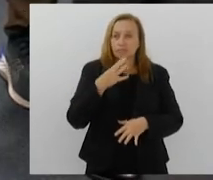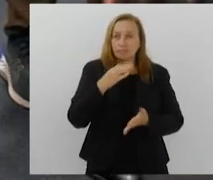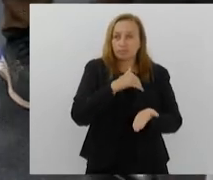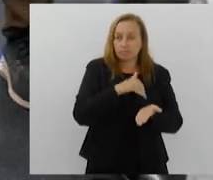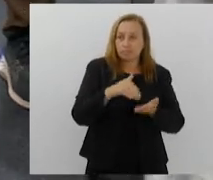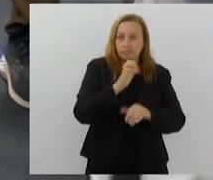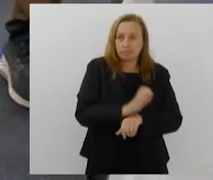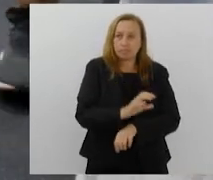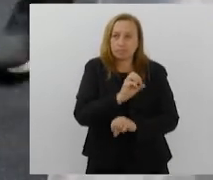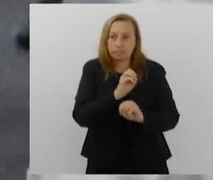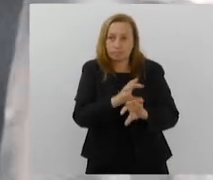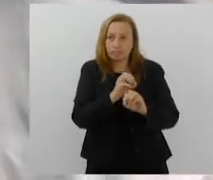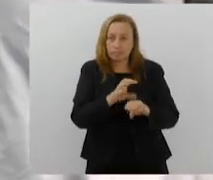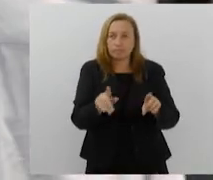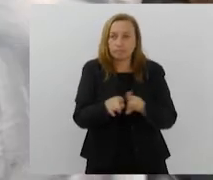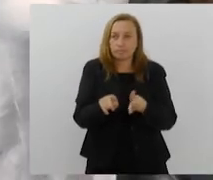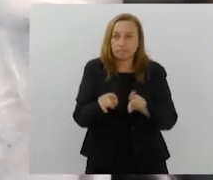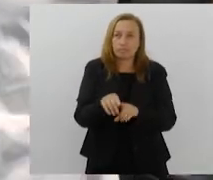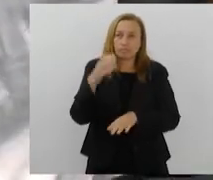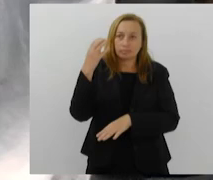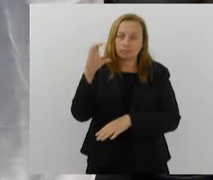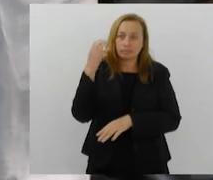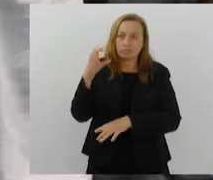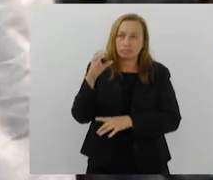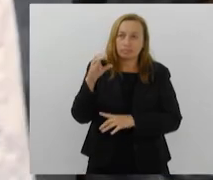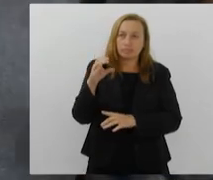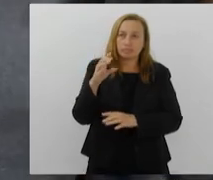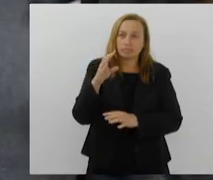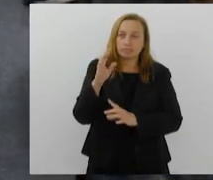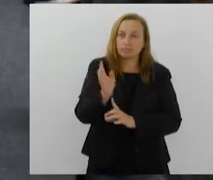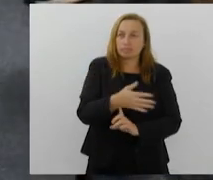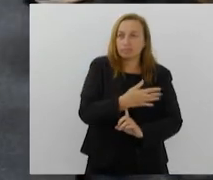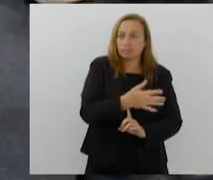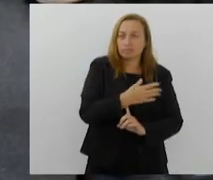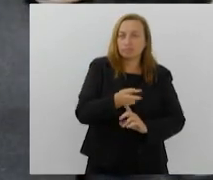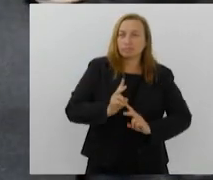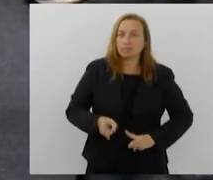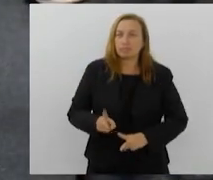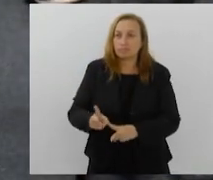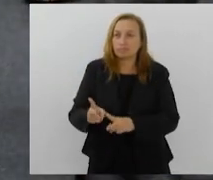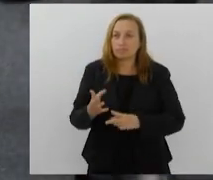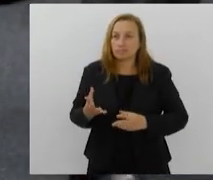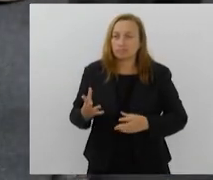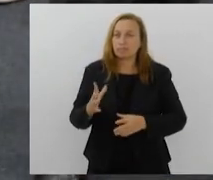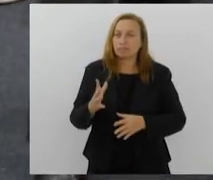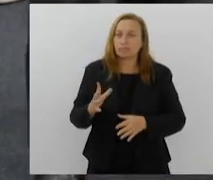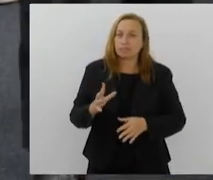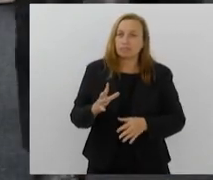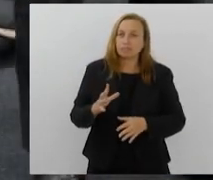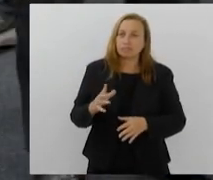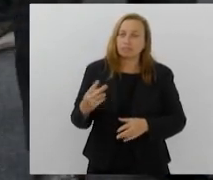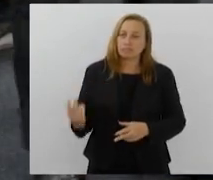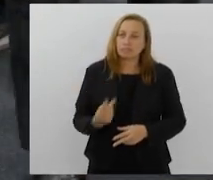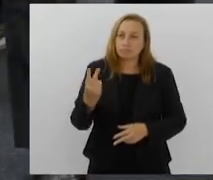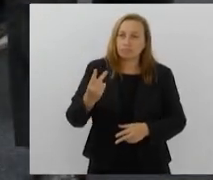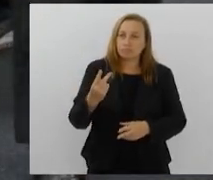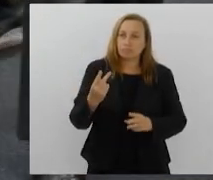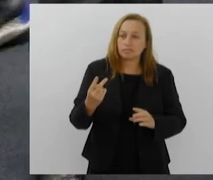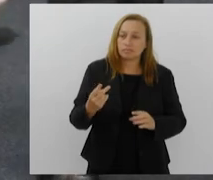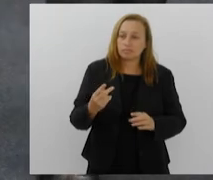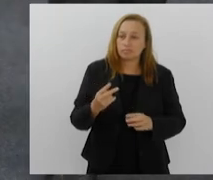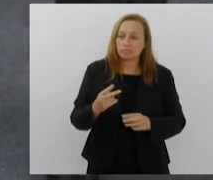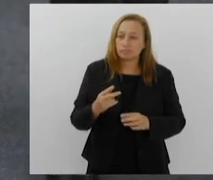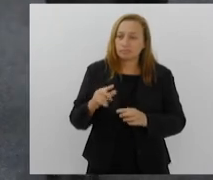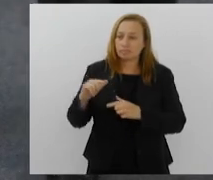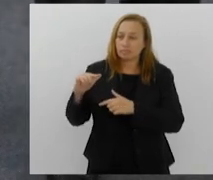também pela Secretaria de Ciência e Tecnologia naquilo que se aplica da continuidade da preservação das tradições indígenas assentadas aqui